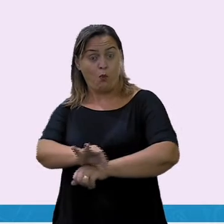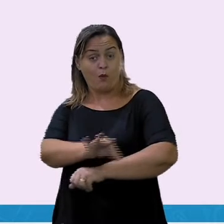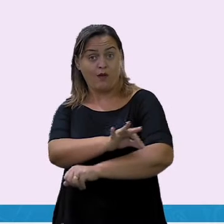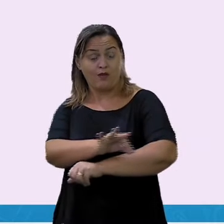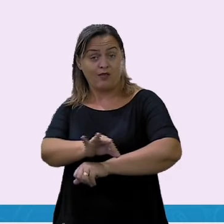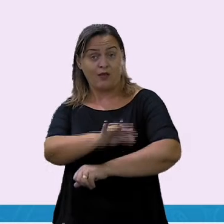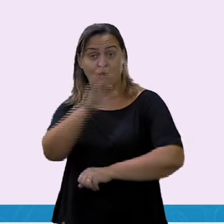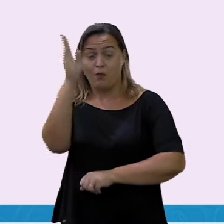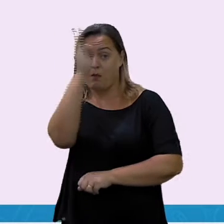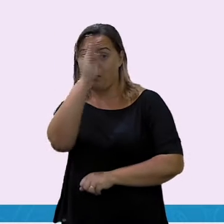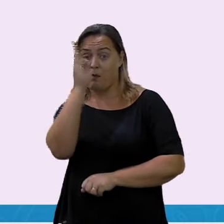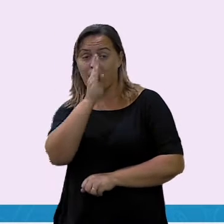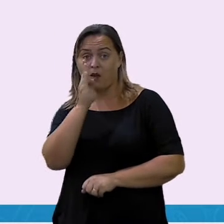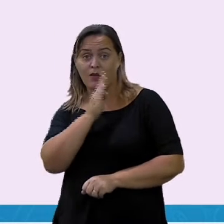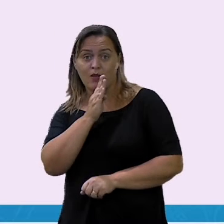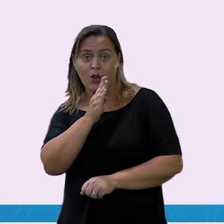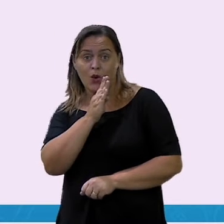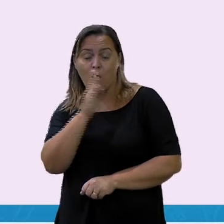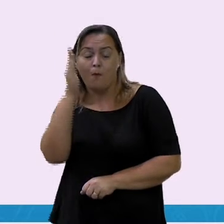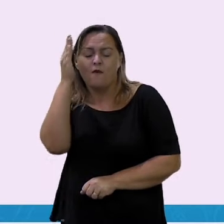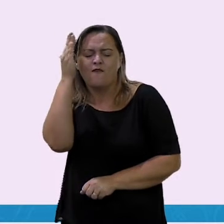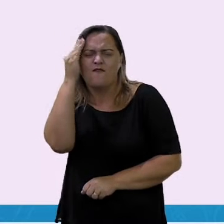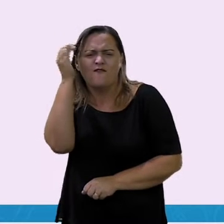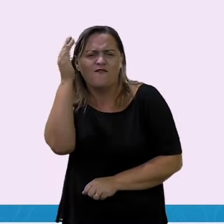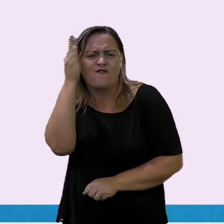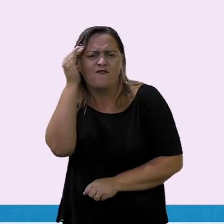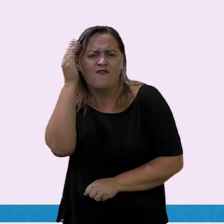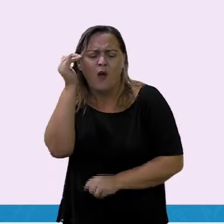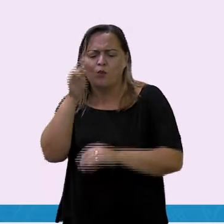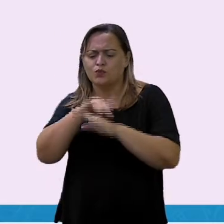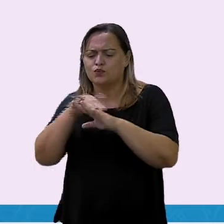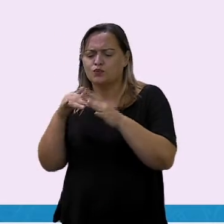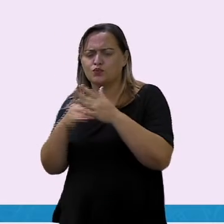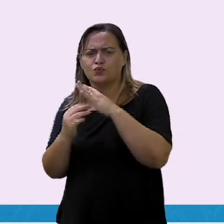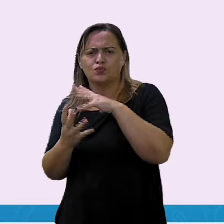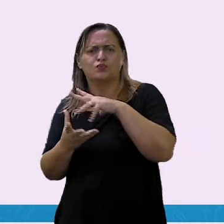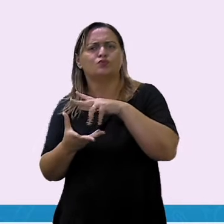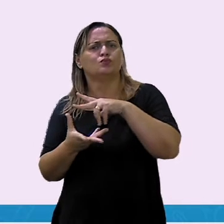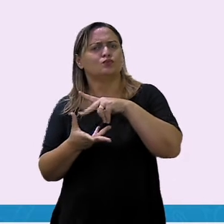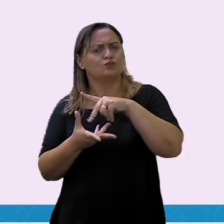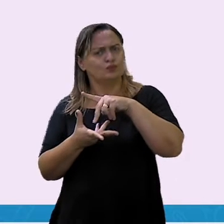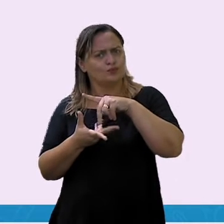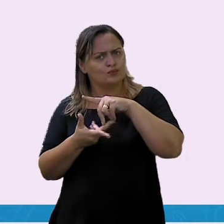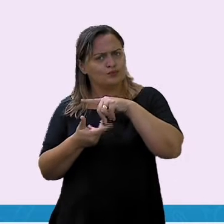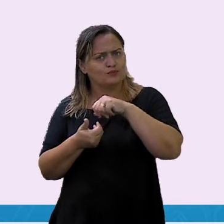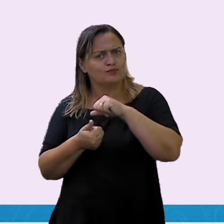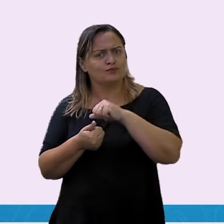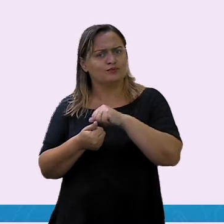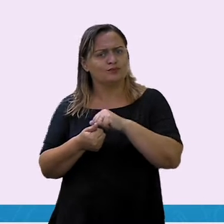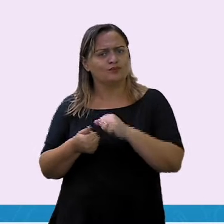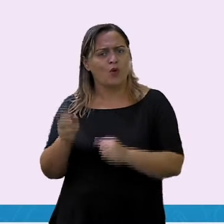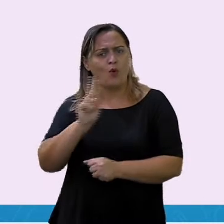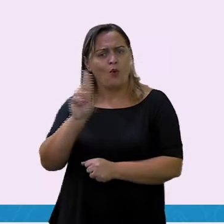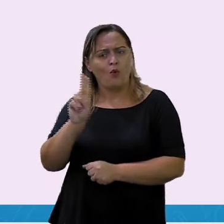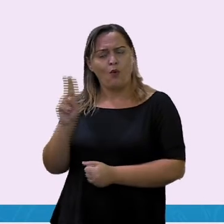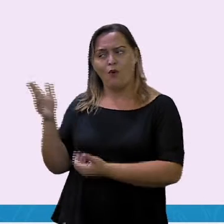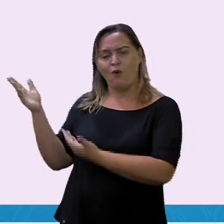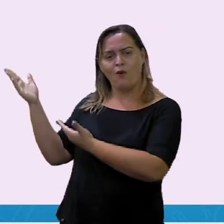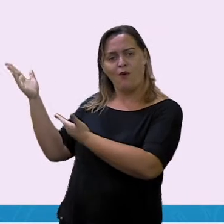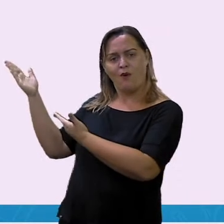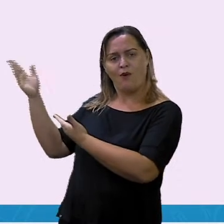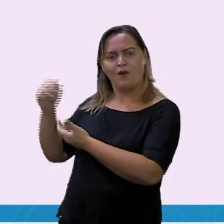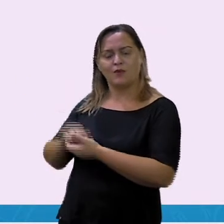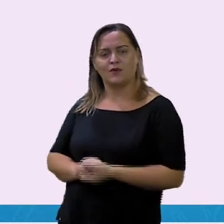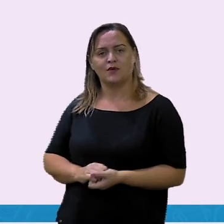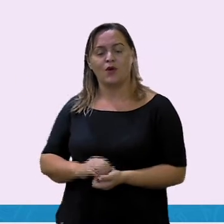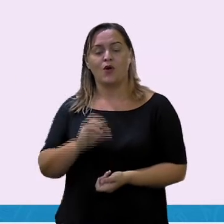falo que na arte da arquitetura, o grande nome brasileiro, Oscar Niemeyer. É uma curiosidade sobre